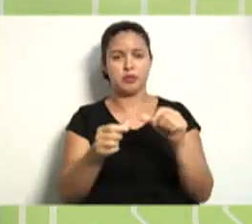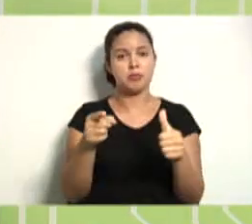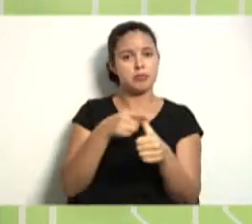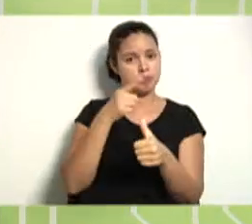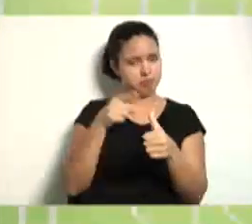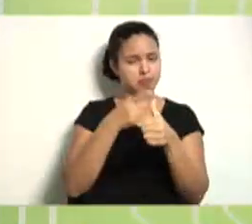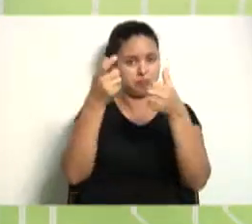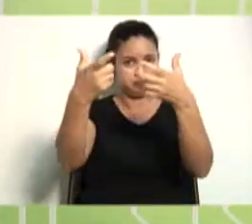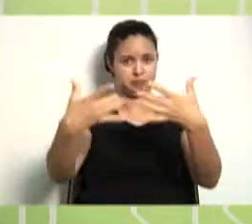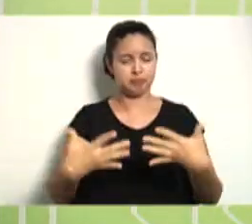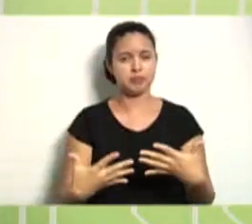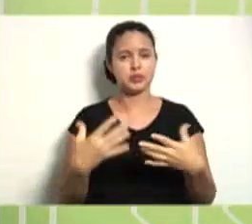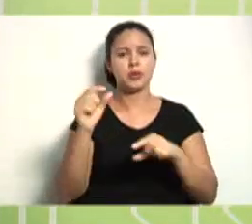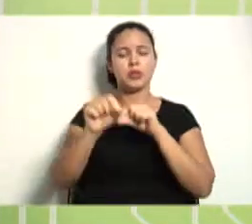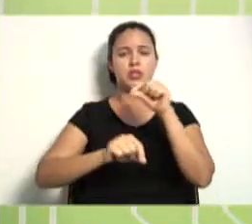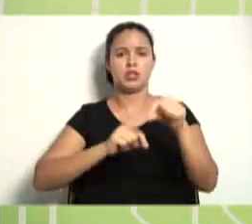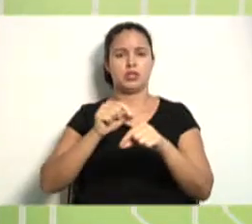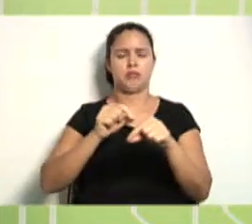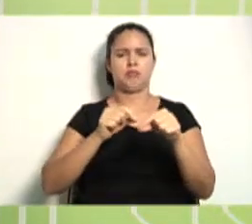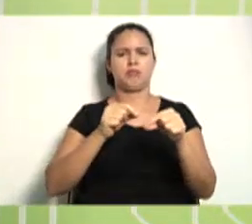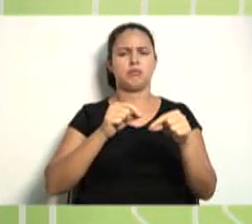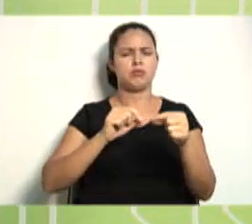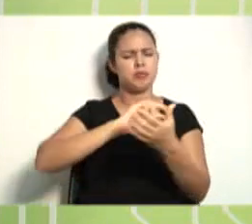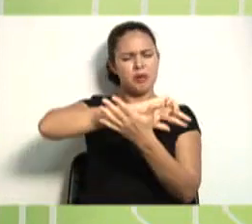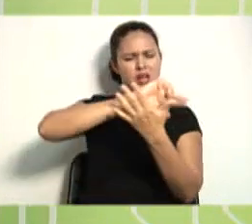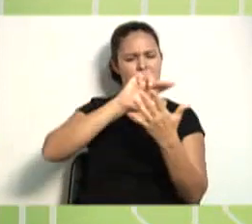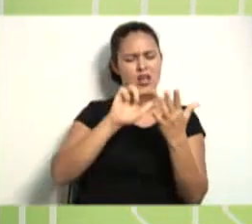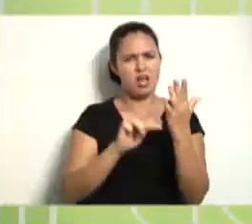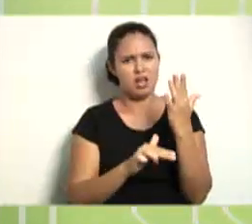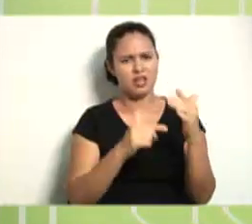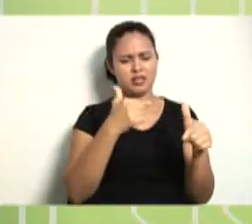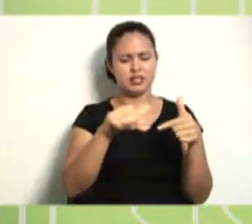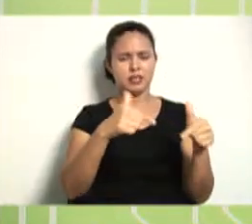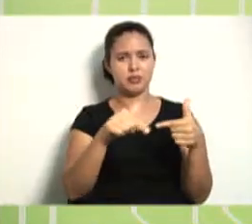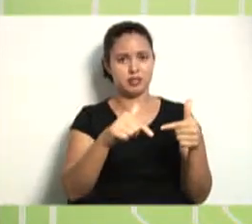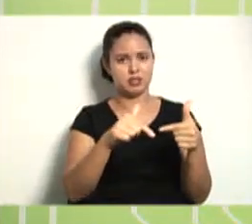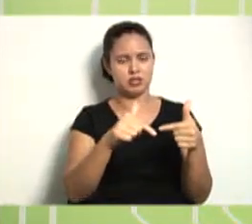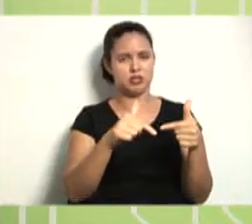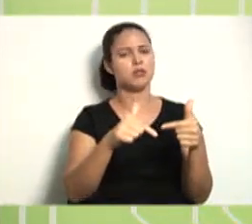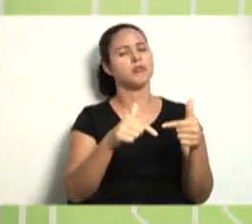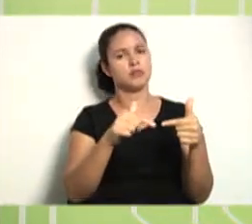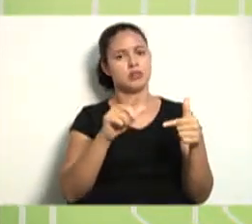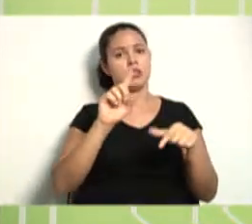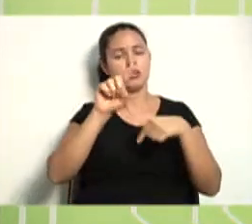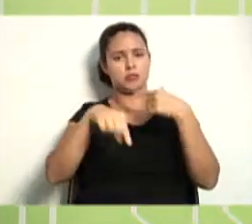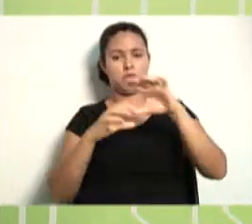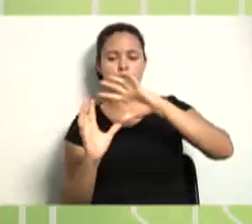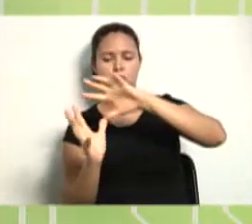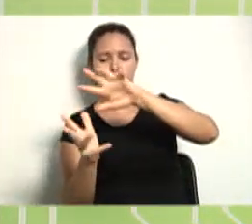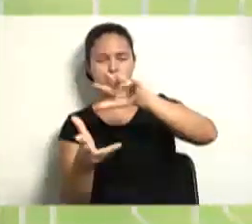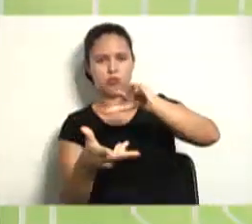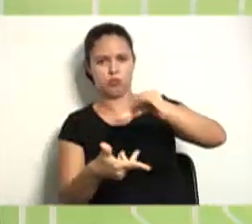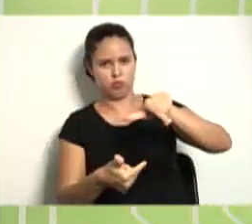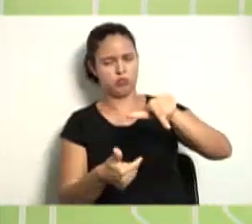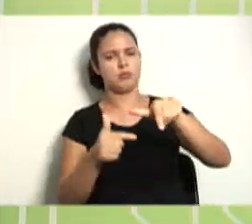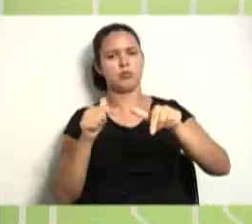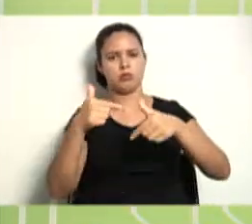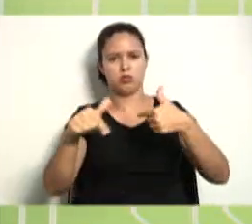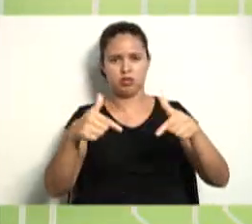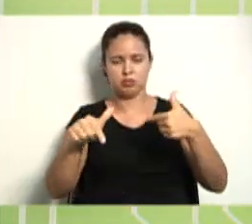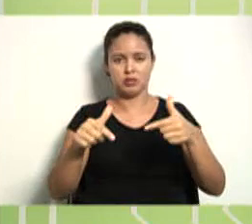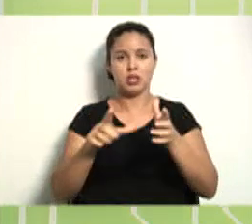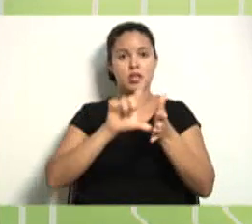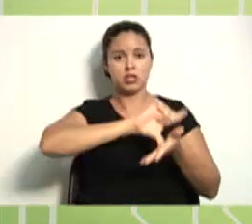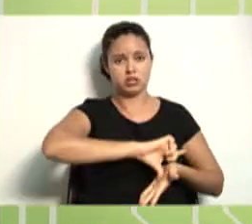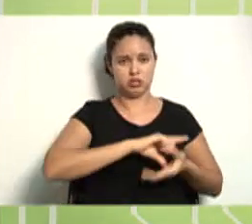de algumas formas de trabalho, porque antes de falar do mundo do trabalho, é preciso que a gente conheça